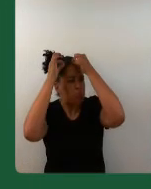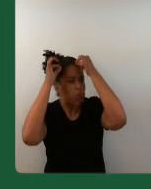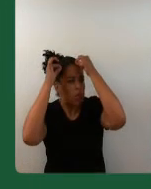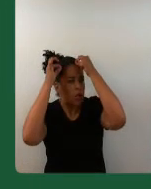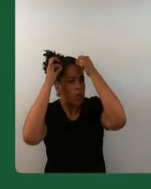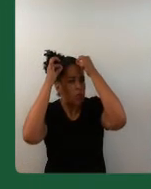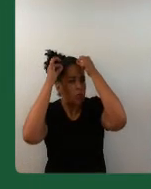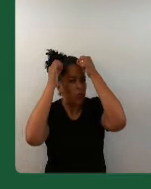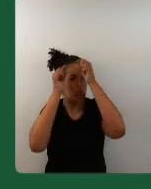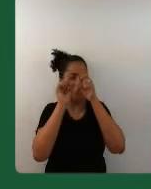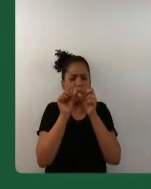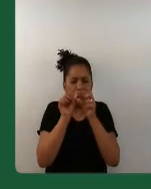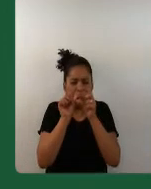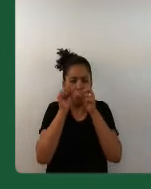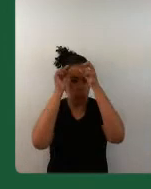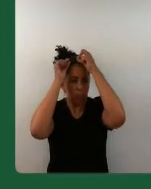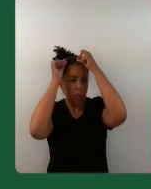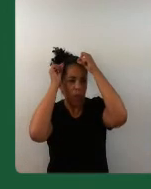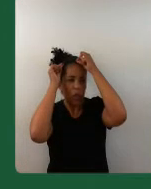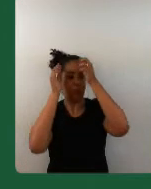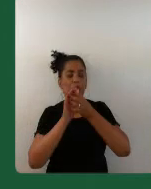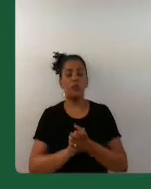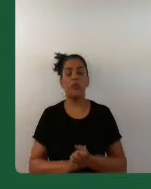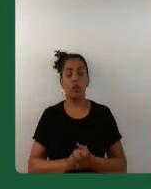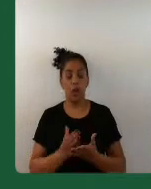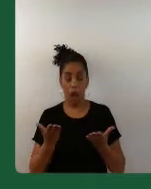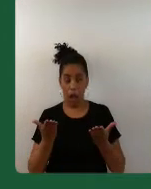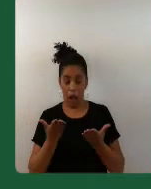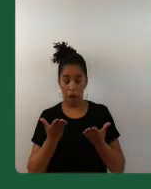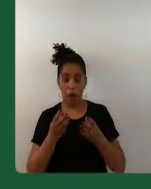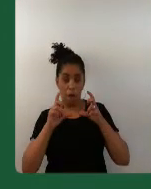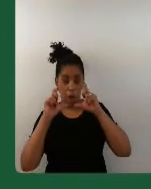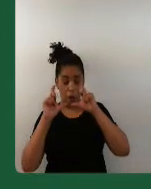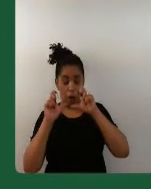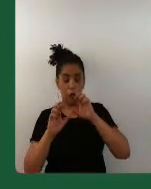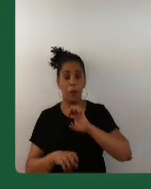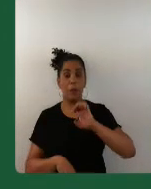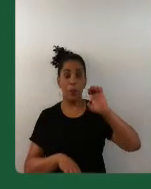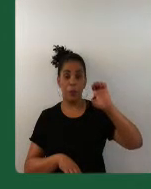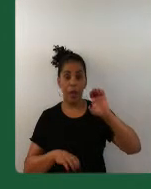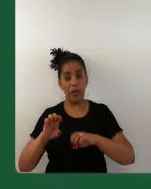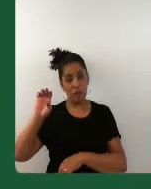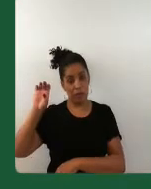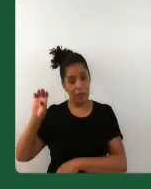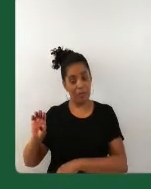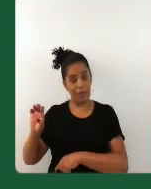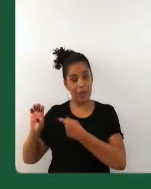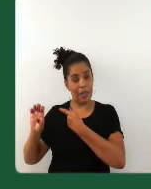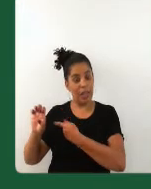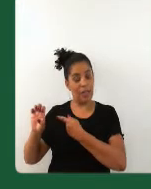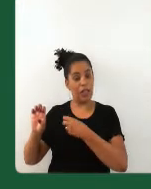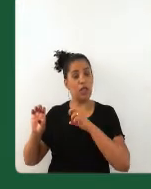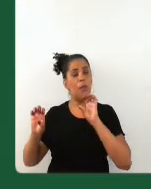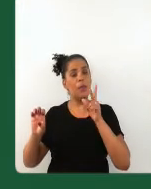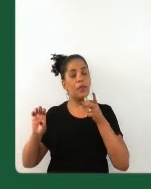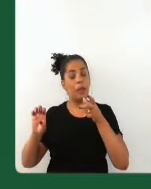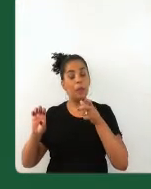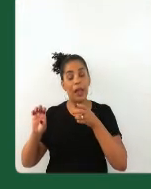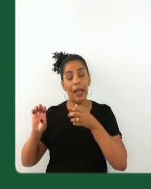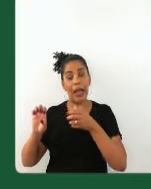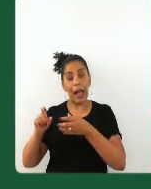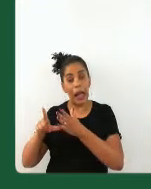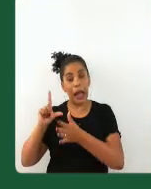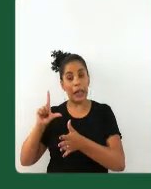né? Podemos ver na foto à esquerda o antes, durante a cirurgia e